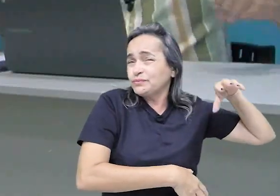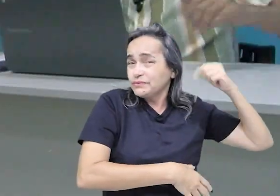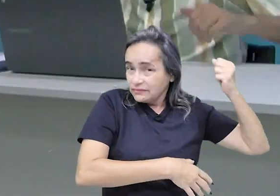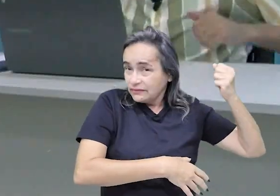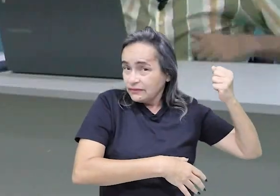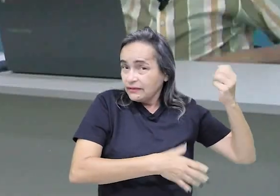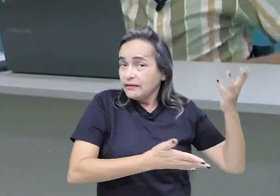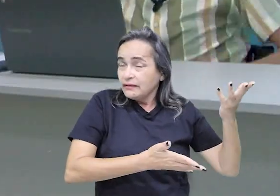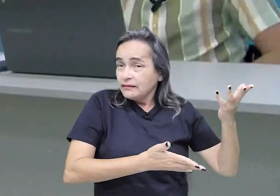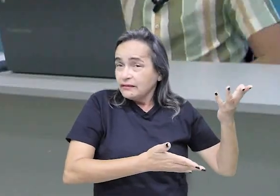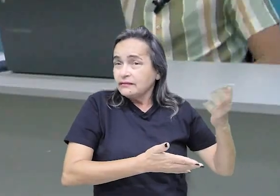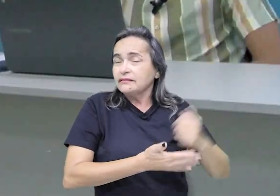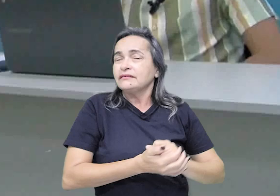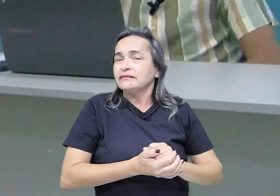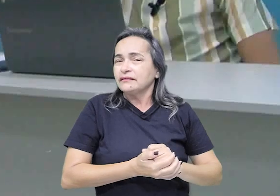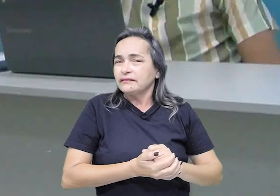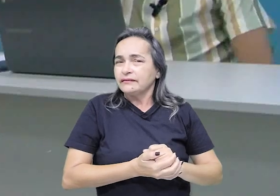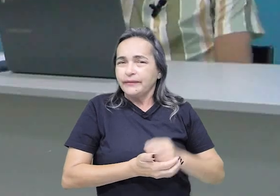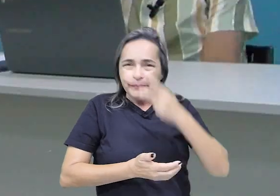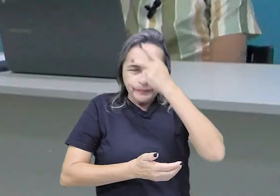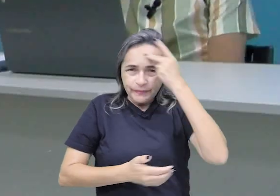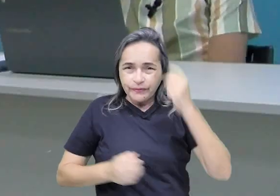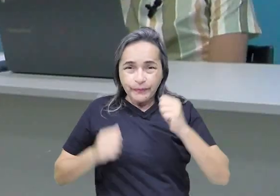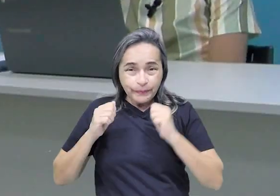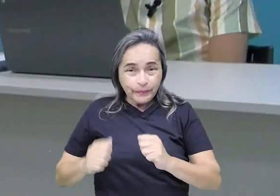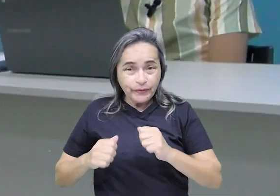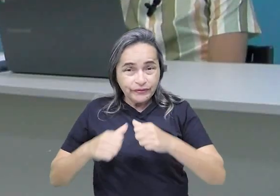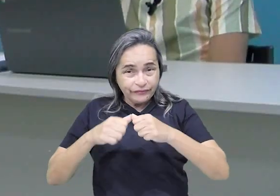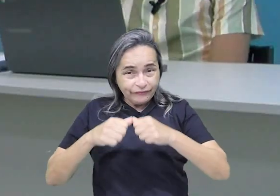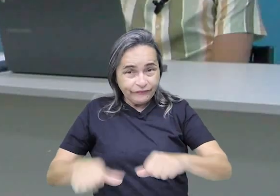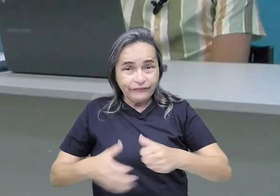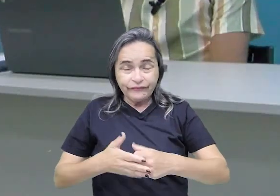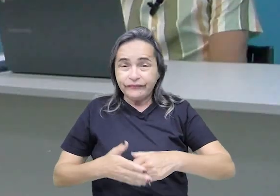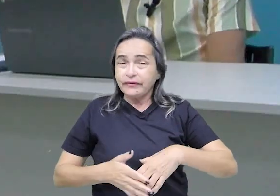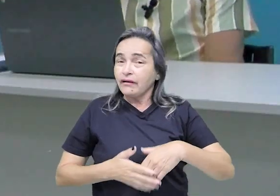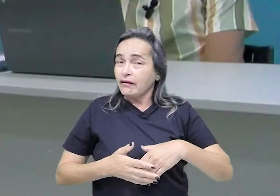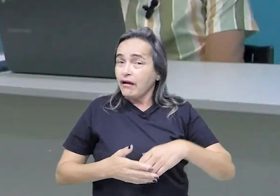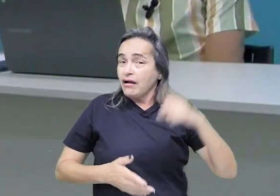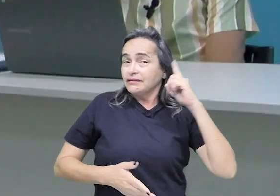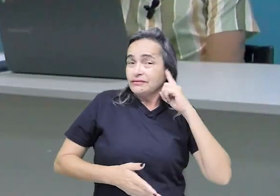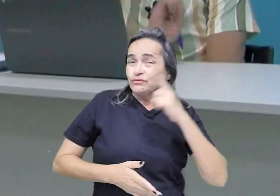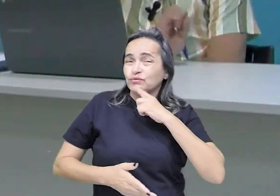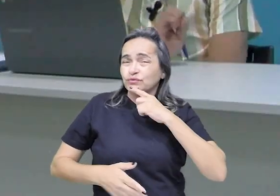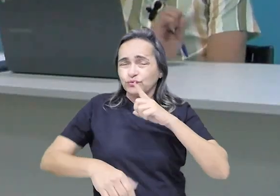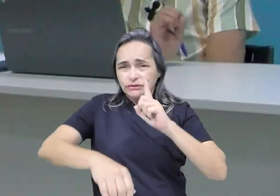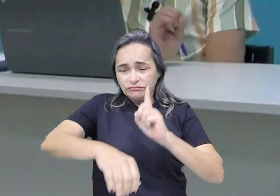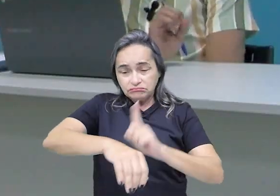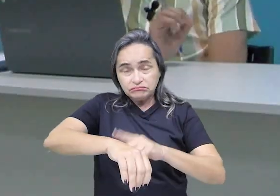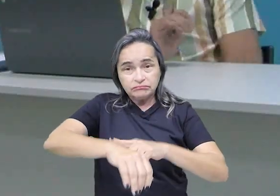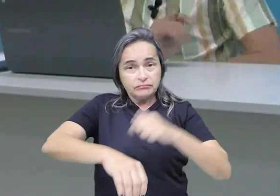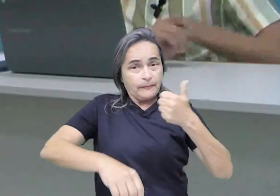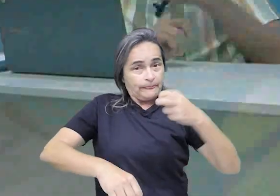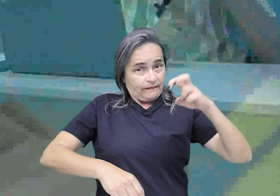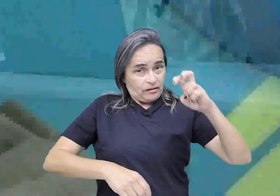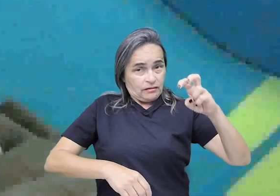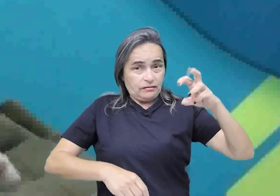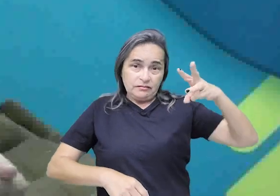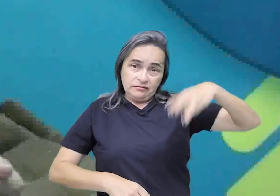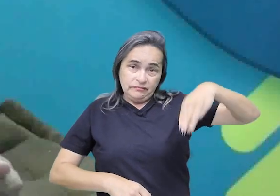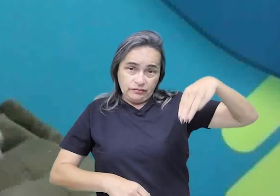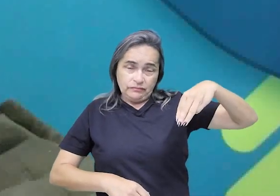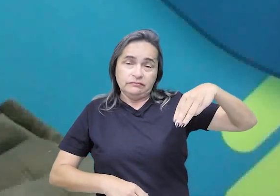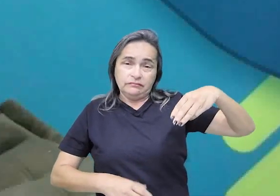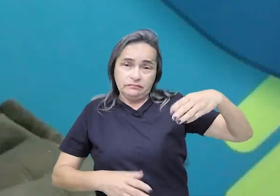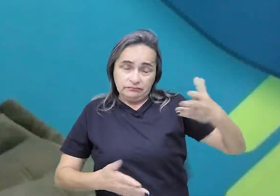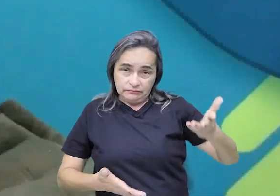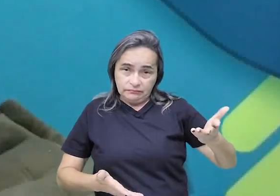causa surdez em 15 minutos. Uma surdez reversível ou irreversível? Aí depende muitas